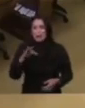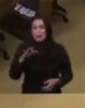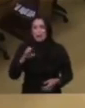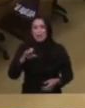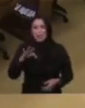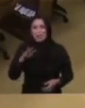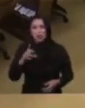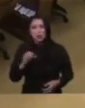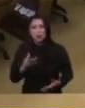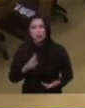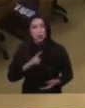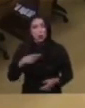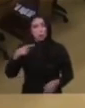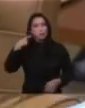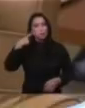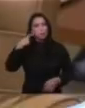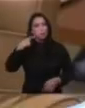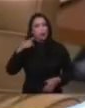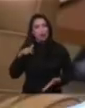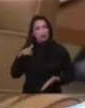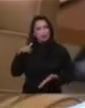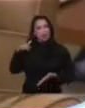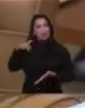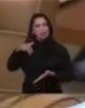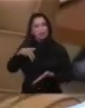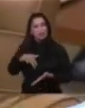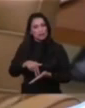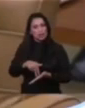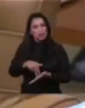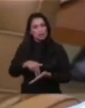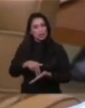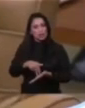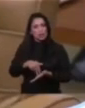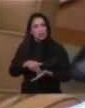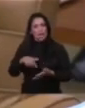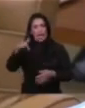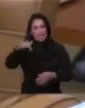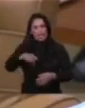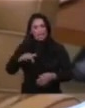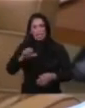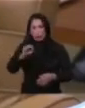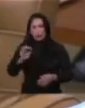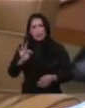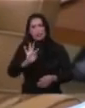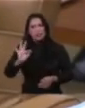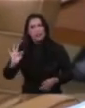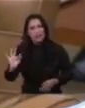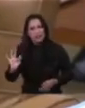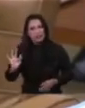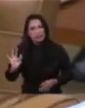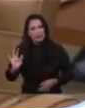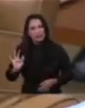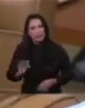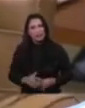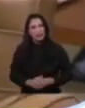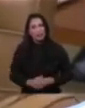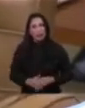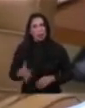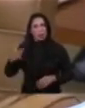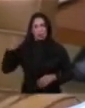medíocre que um advogado suba à tribuna do Supremo Tribunal Federal